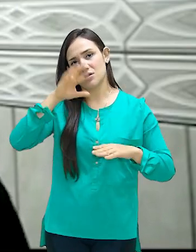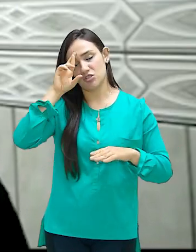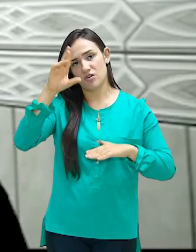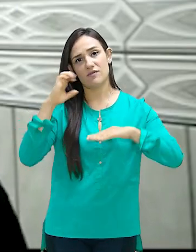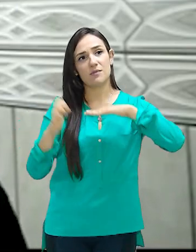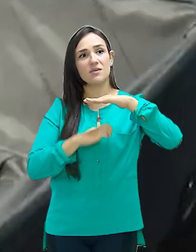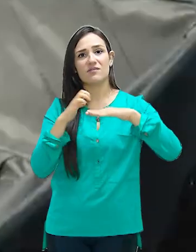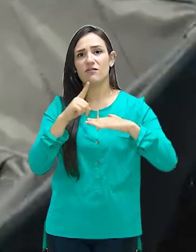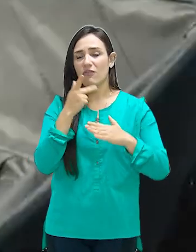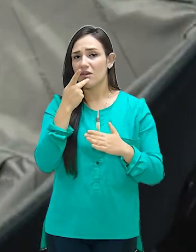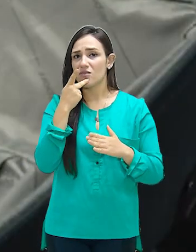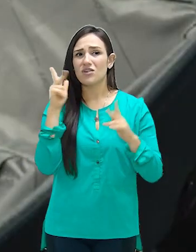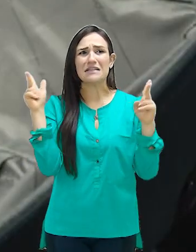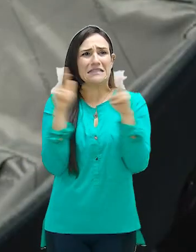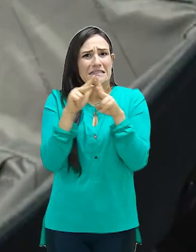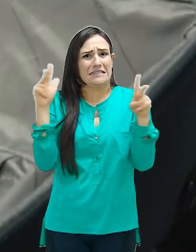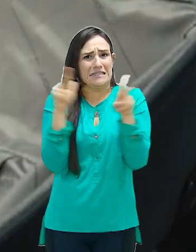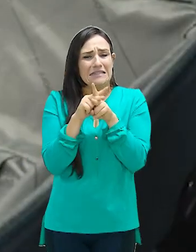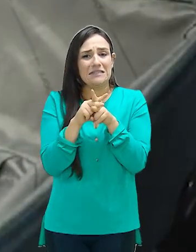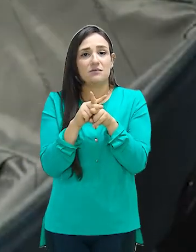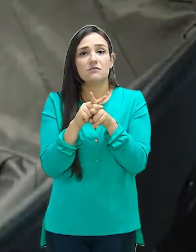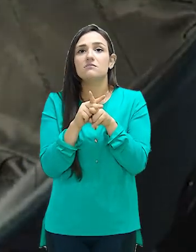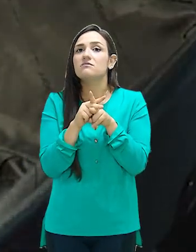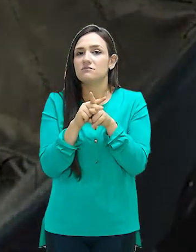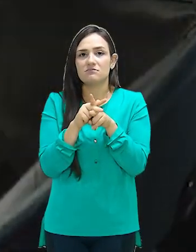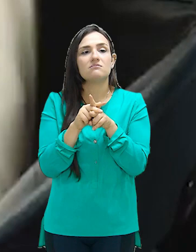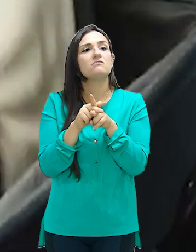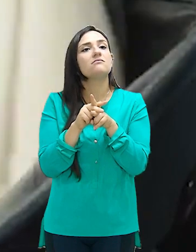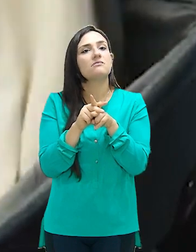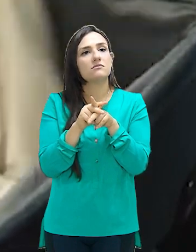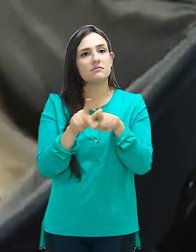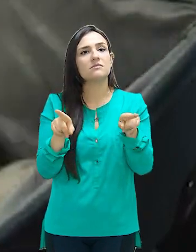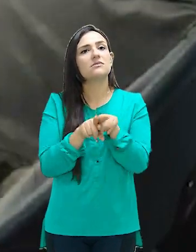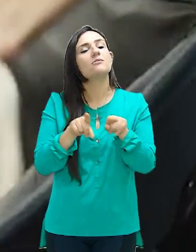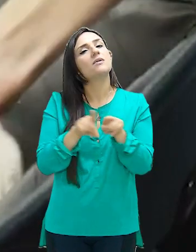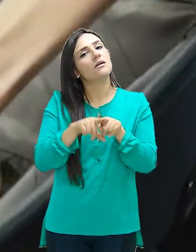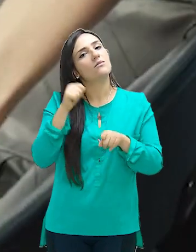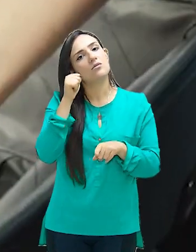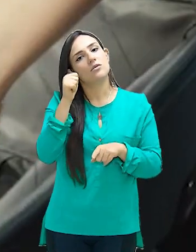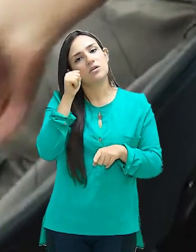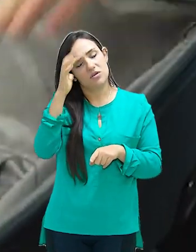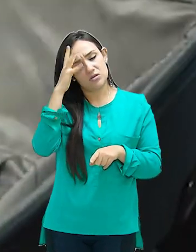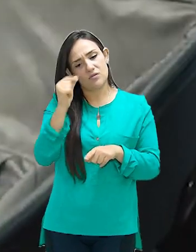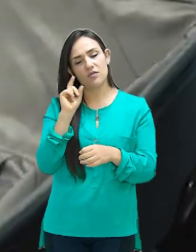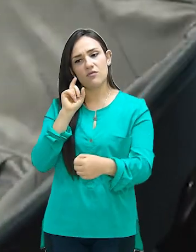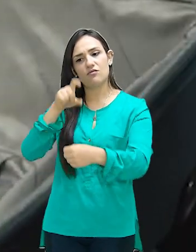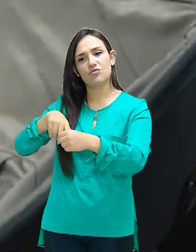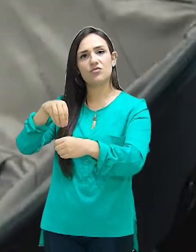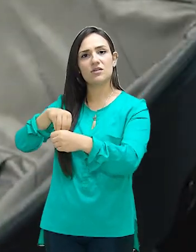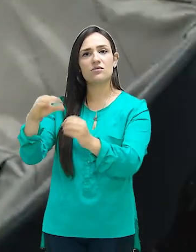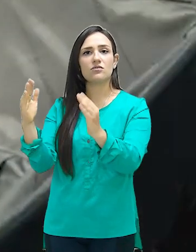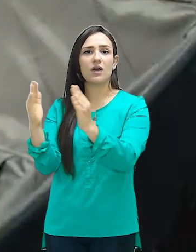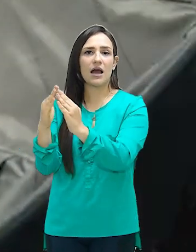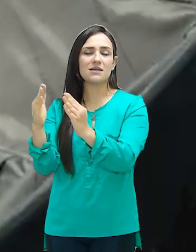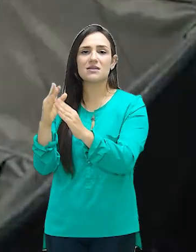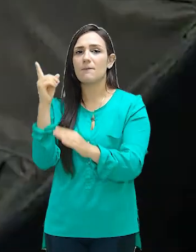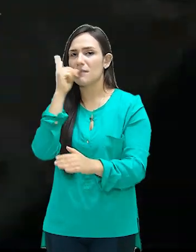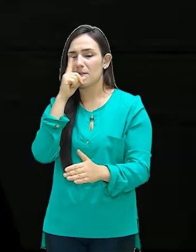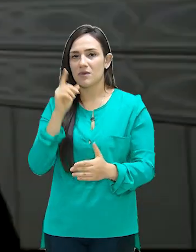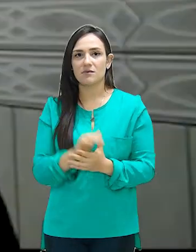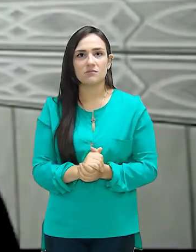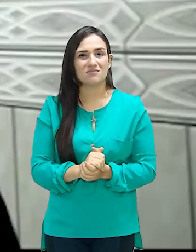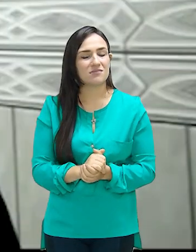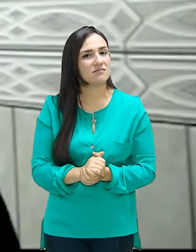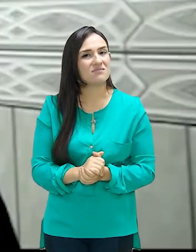tão intensas que, além de decidir se separar, ela resolveu voltar para a casa da mãe. No meu caso, as coisas pioraram